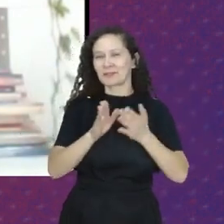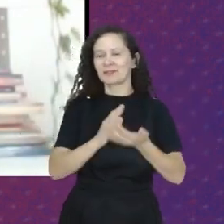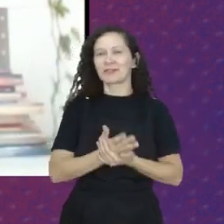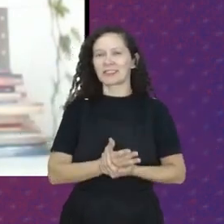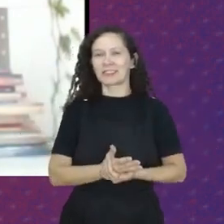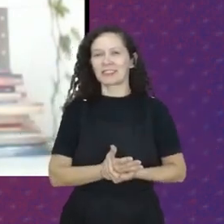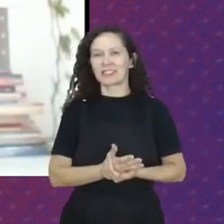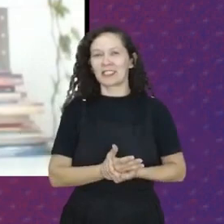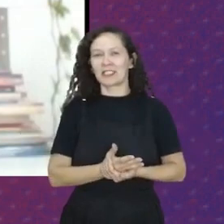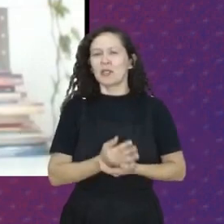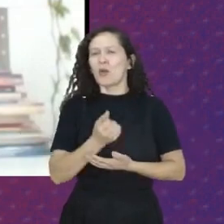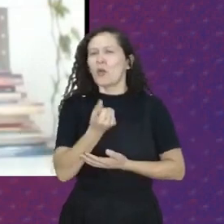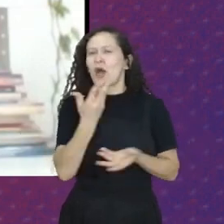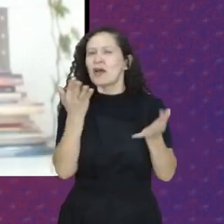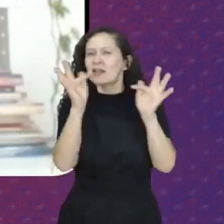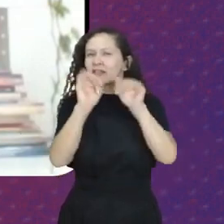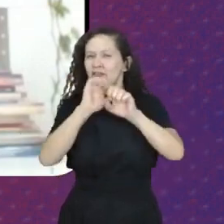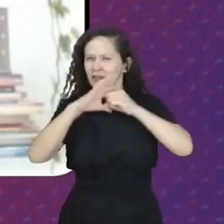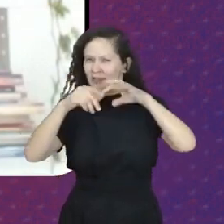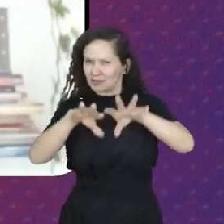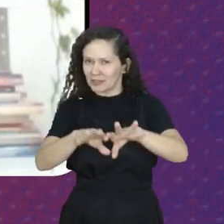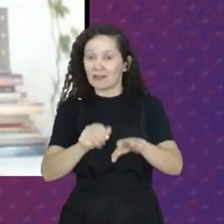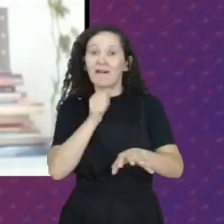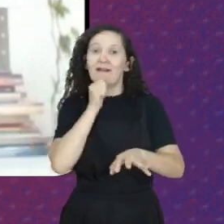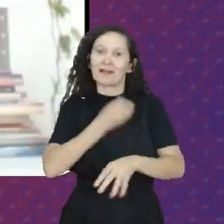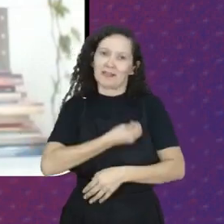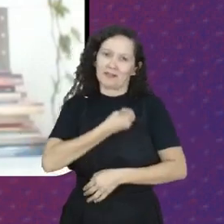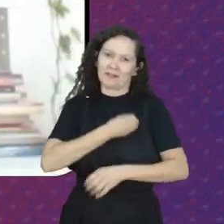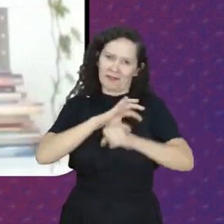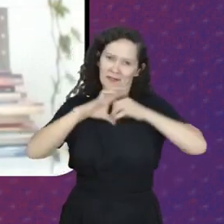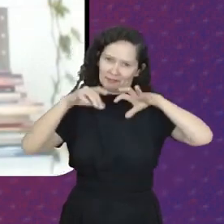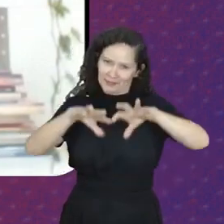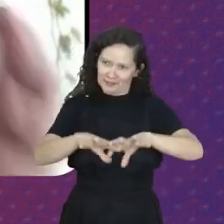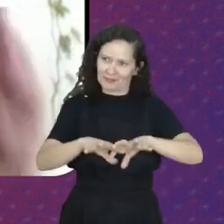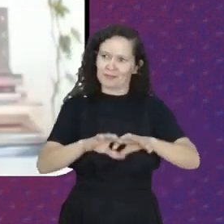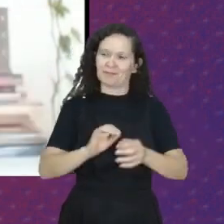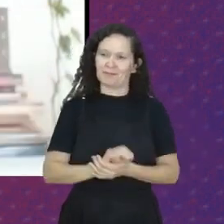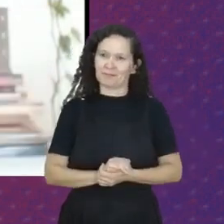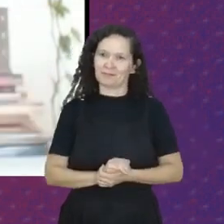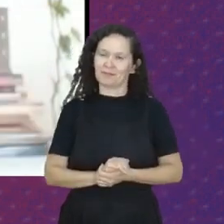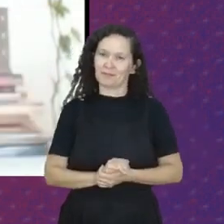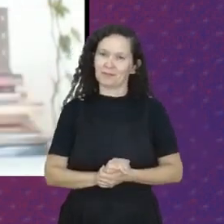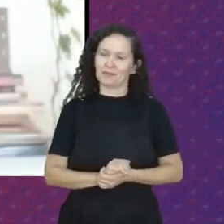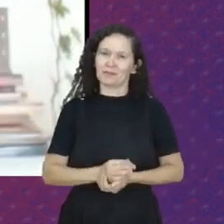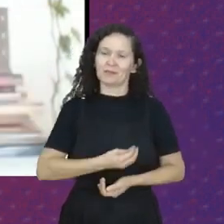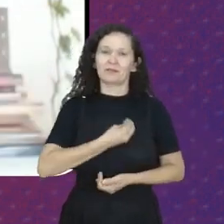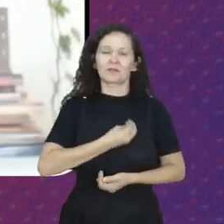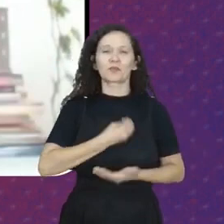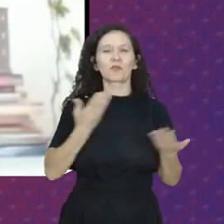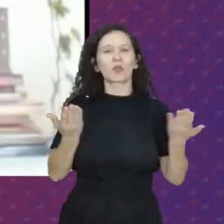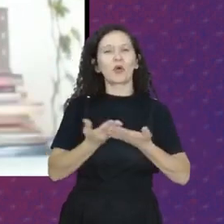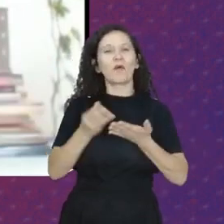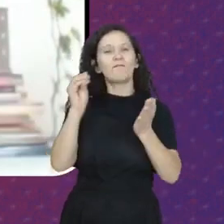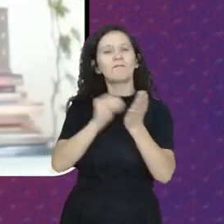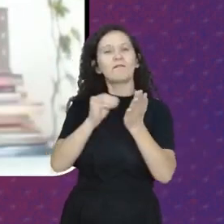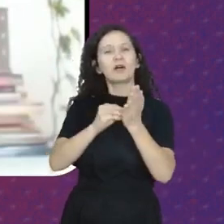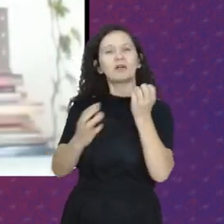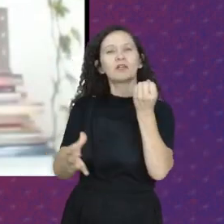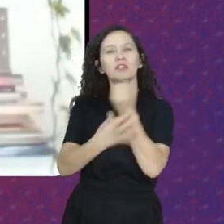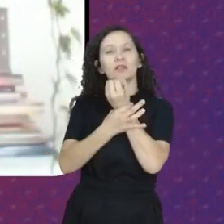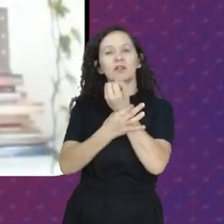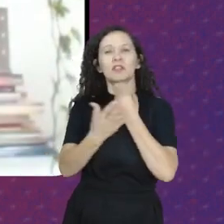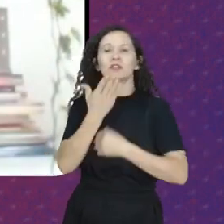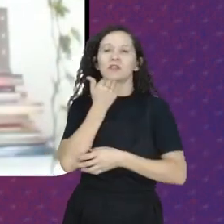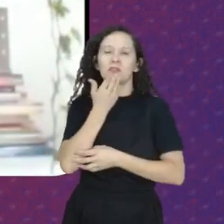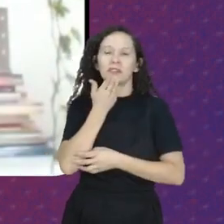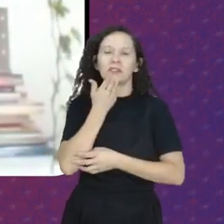de pós-pandemia que nós ainda estamos vivendo a pandemia, uma situação de insegurança